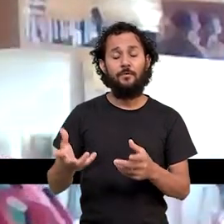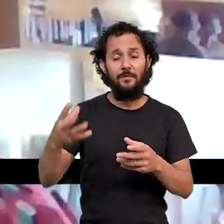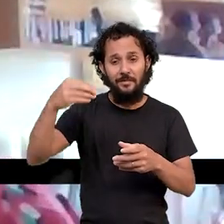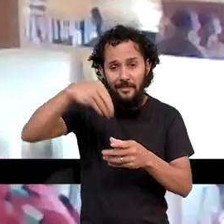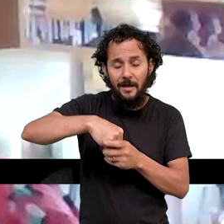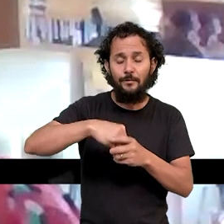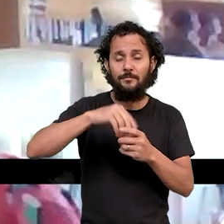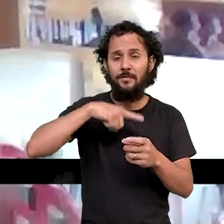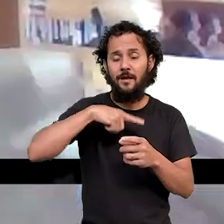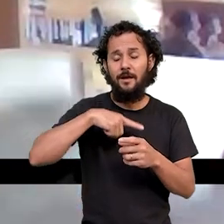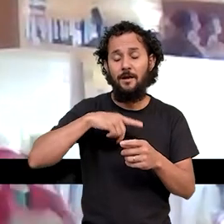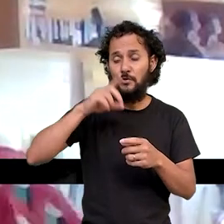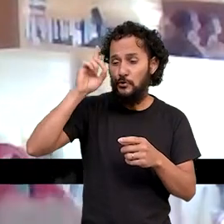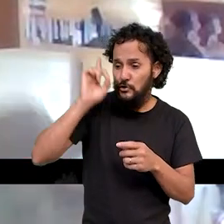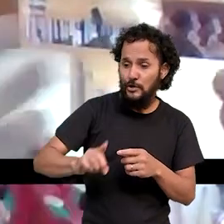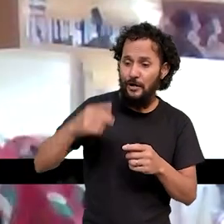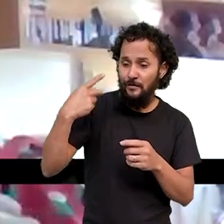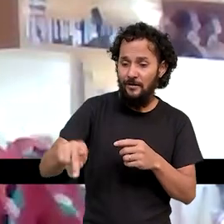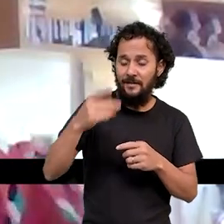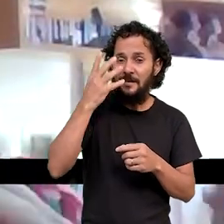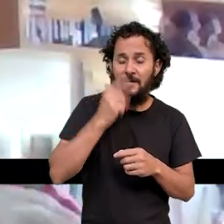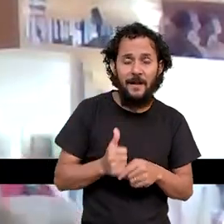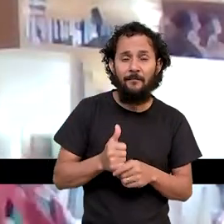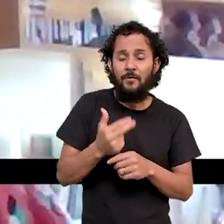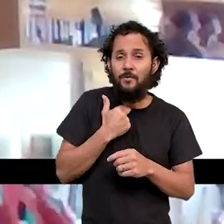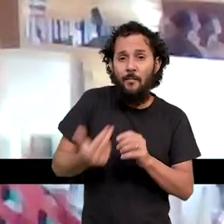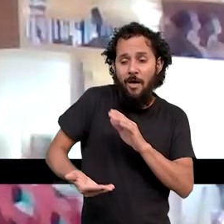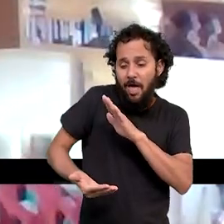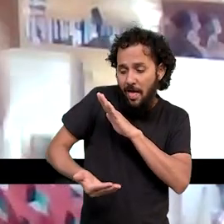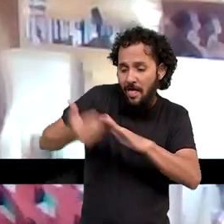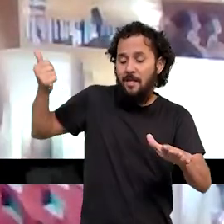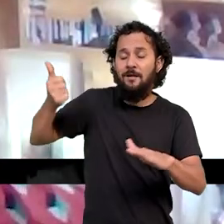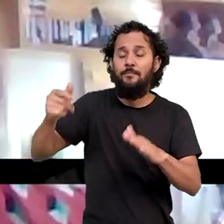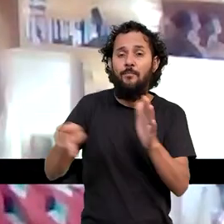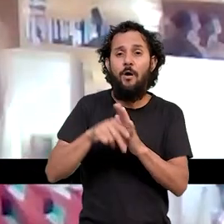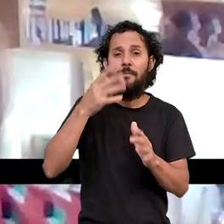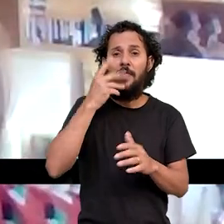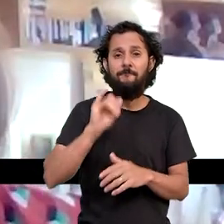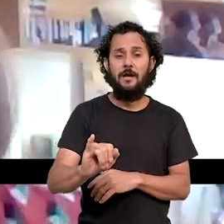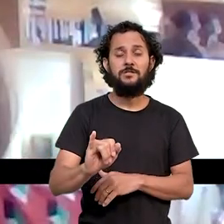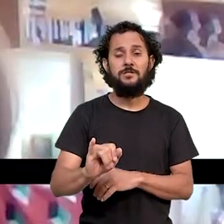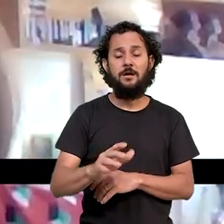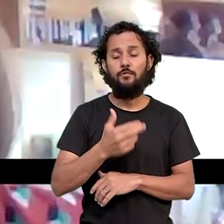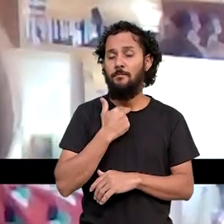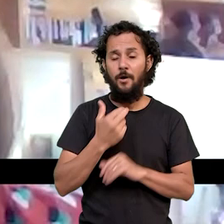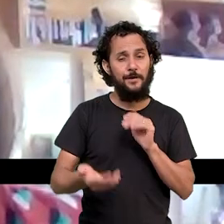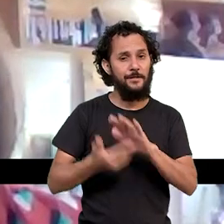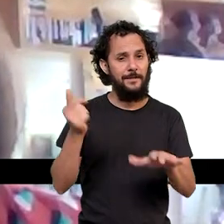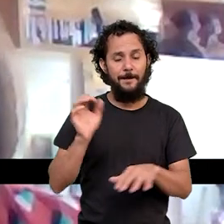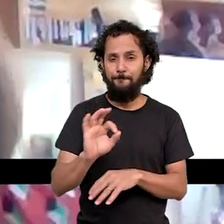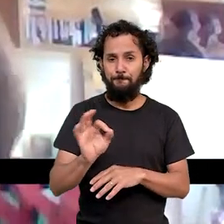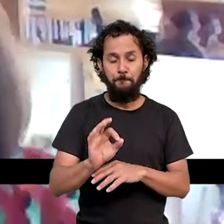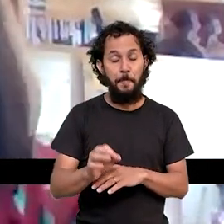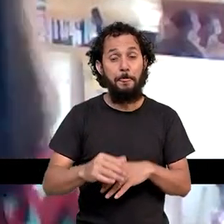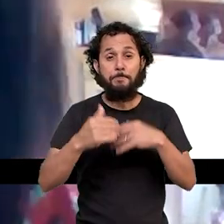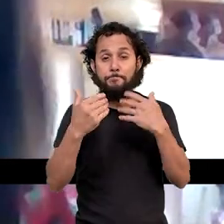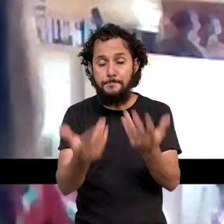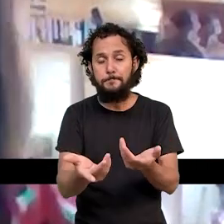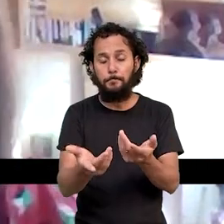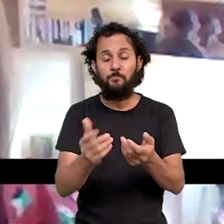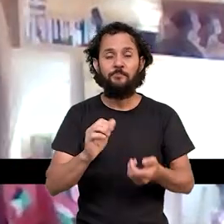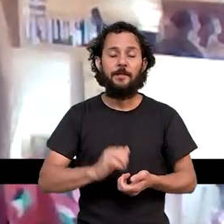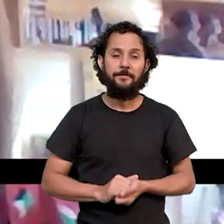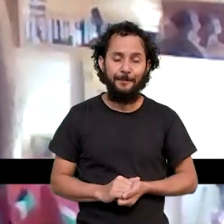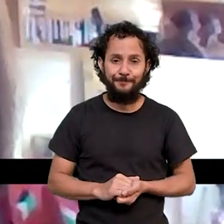que são considerados direitos inalienáveis à infância, da infância.